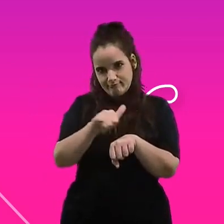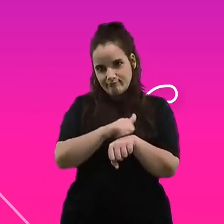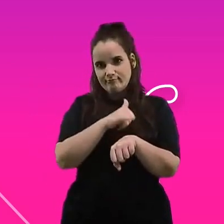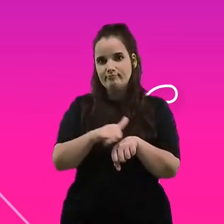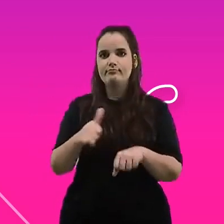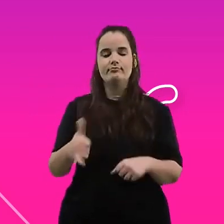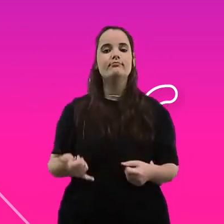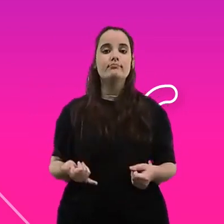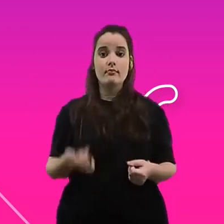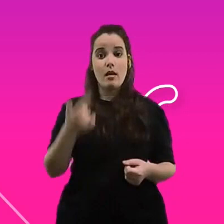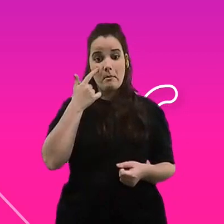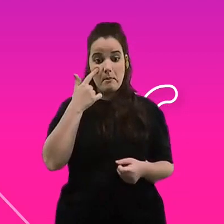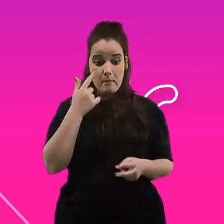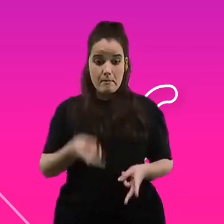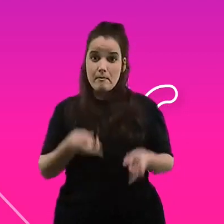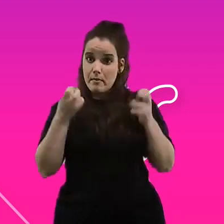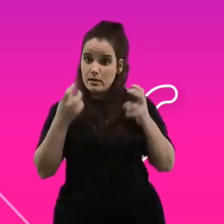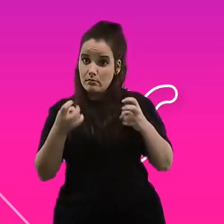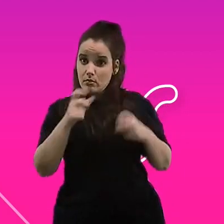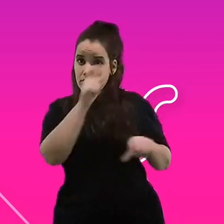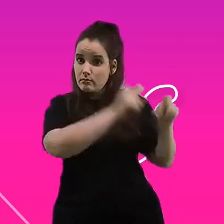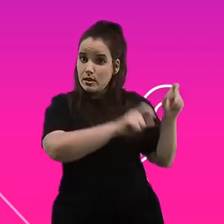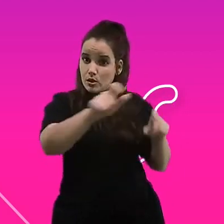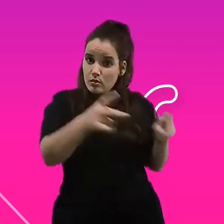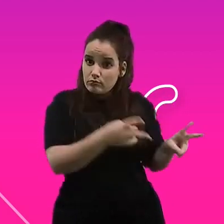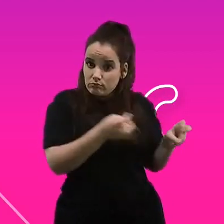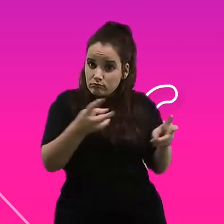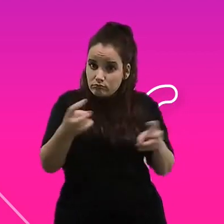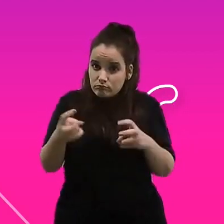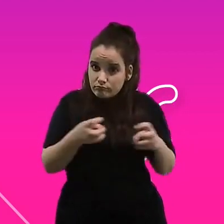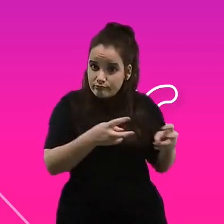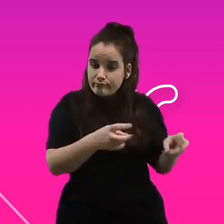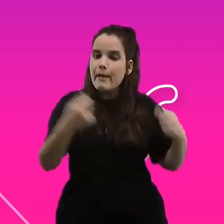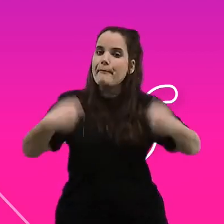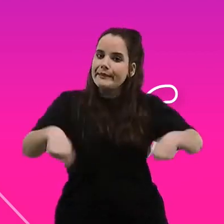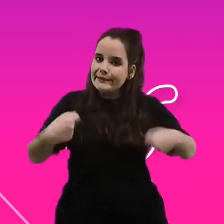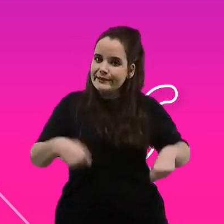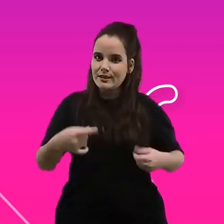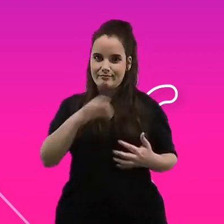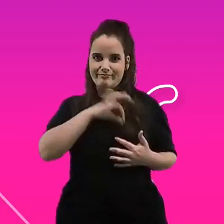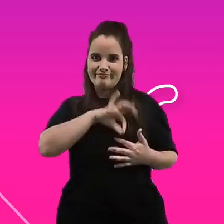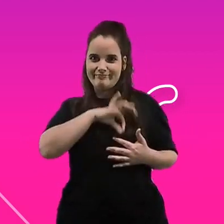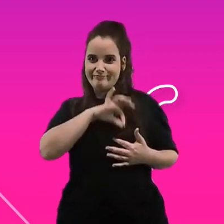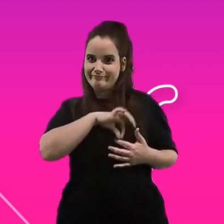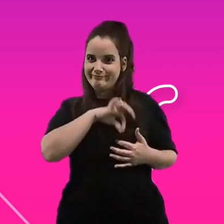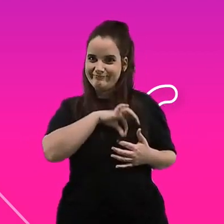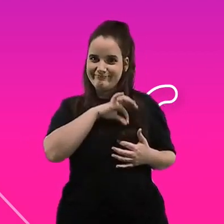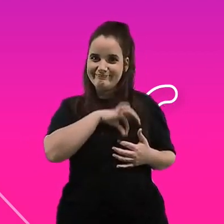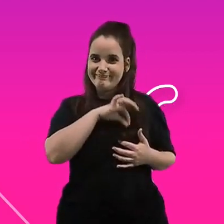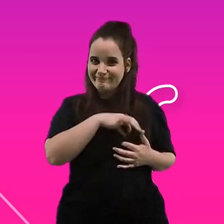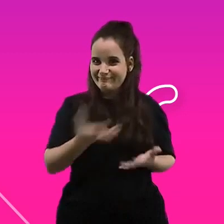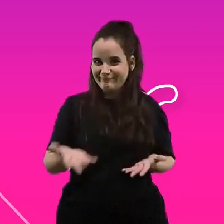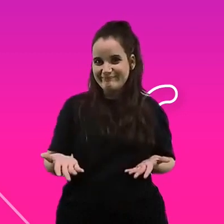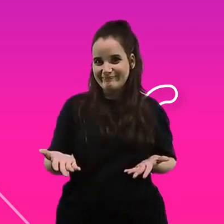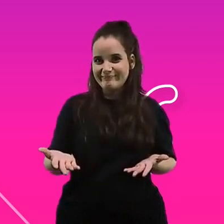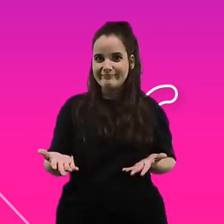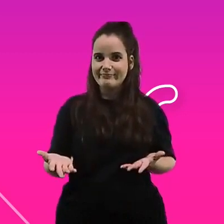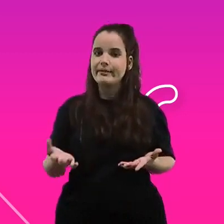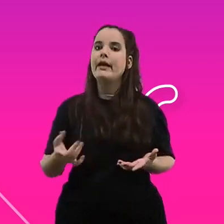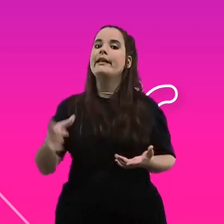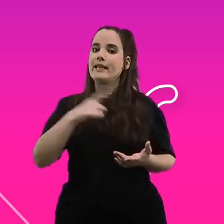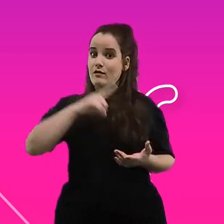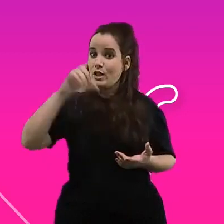os vendedores da plataforma precisavam ali ter uma forma de renda e de manutenção, a gente teve ingresso também de